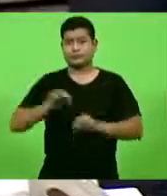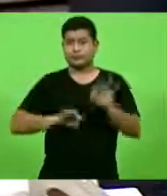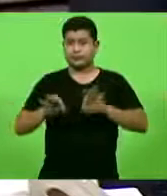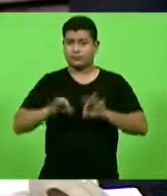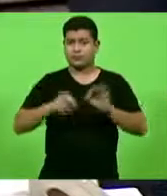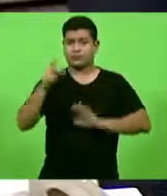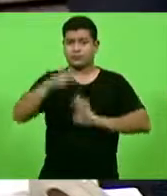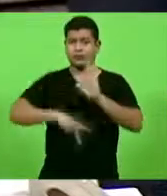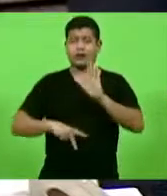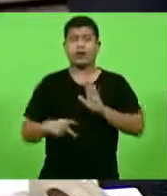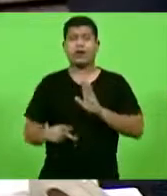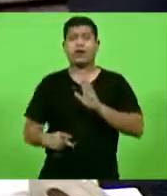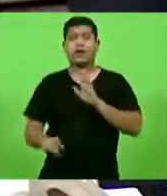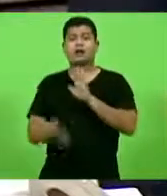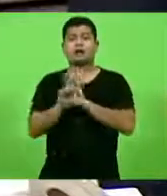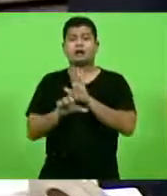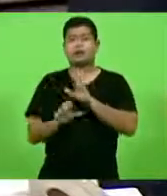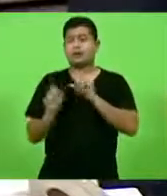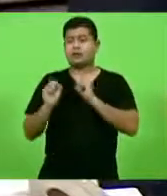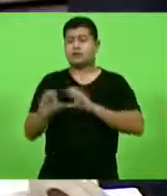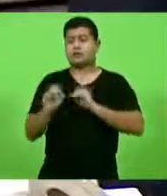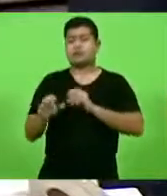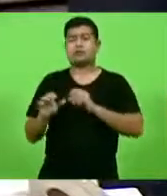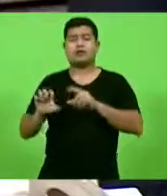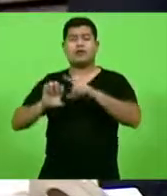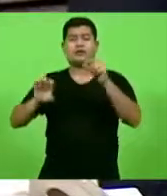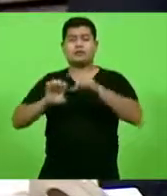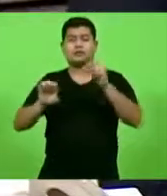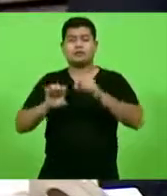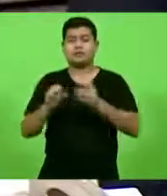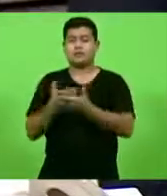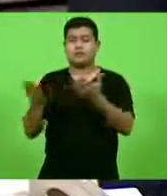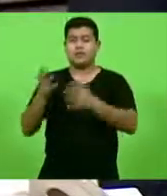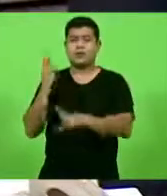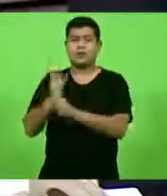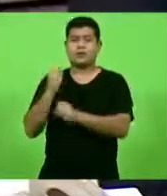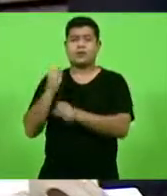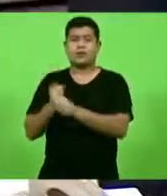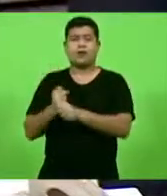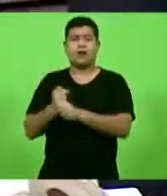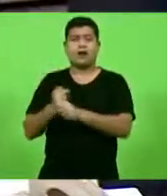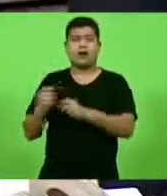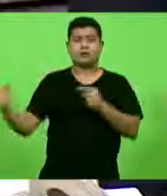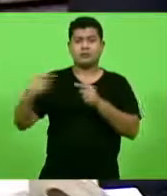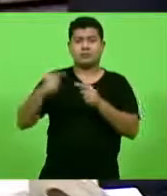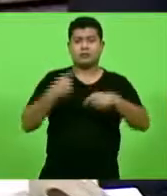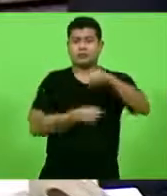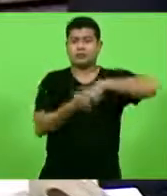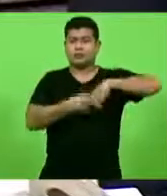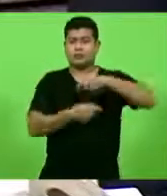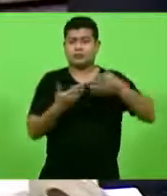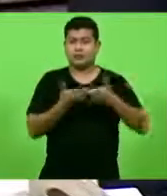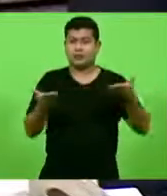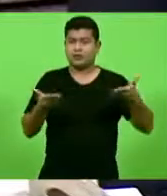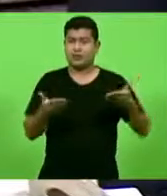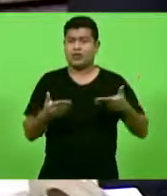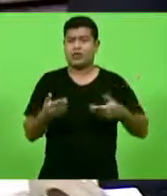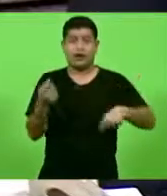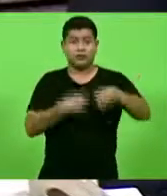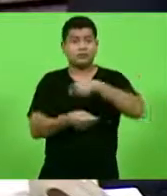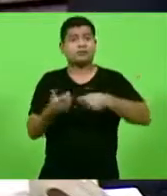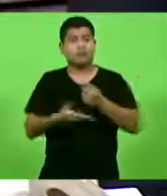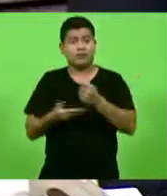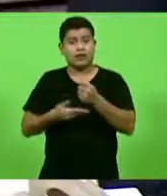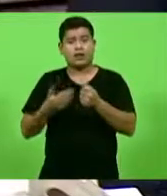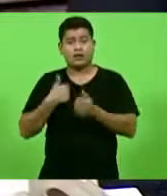ensinar empreendedorismo. Noções de matemática financeira, economia, fundamentos de economia. O Brasil precisa tanto